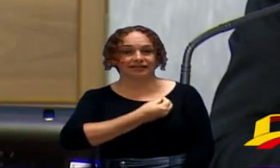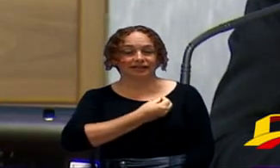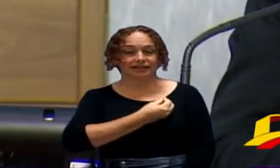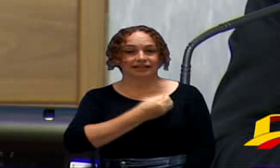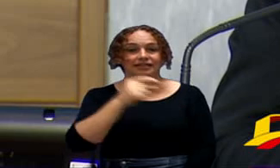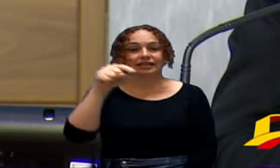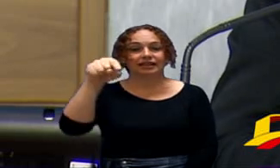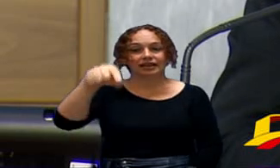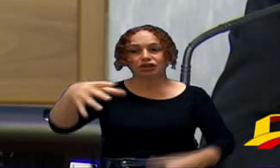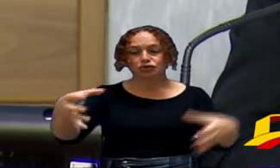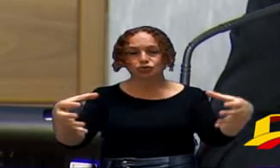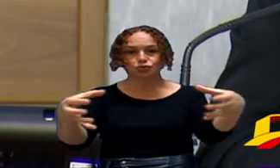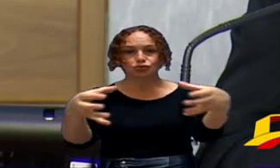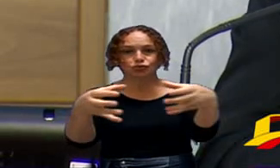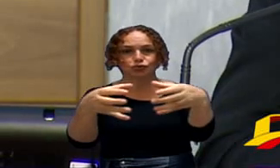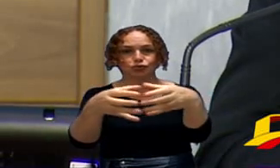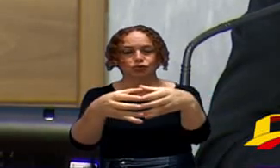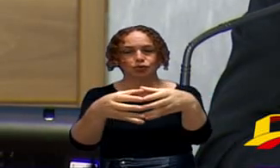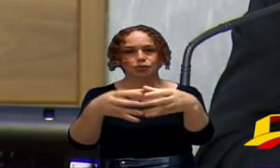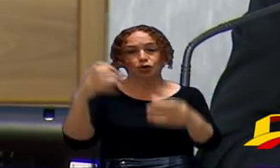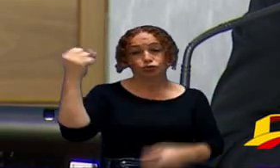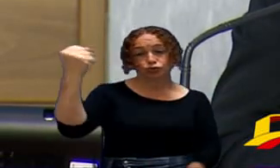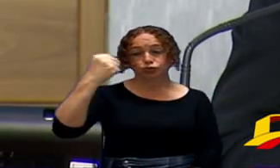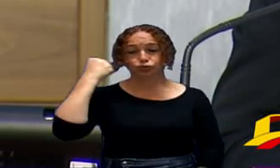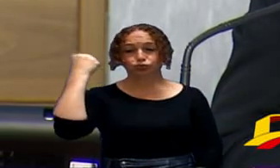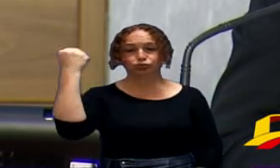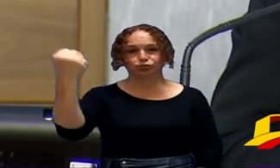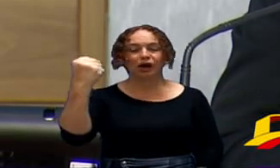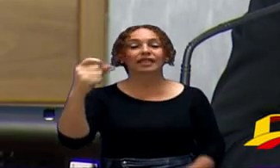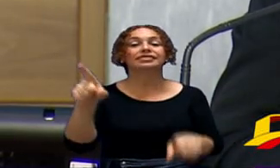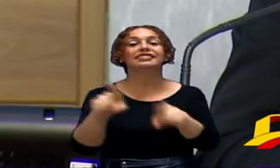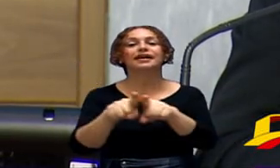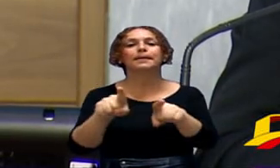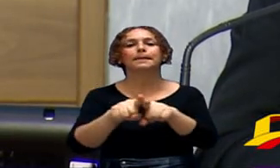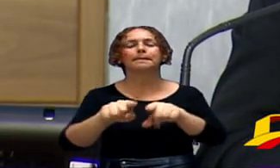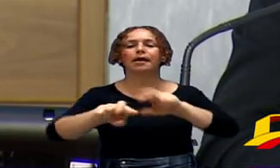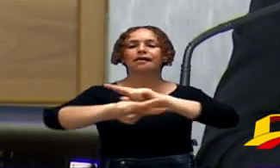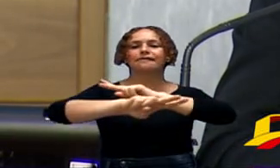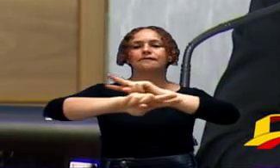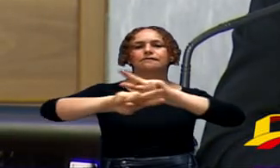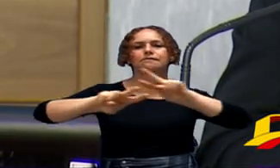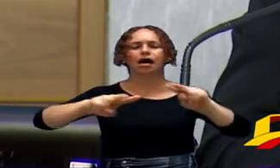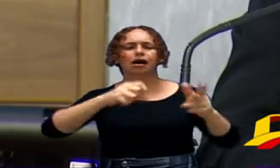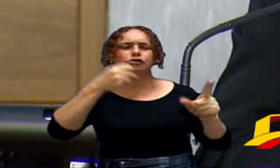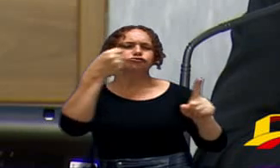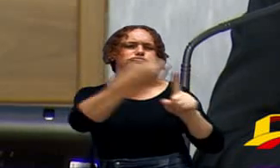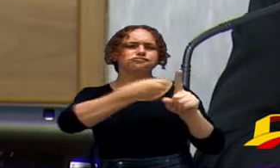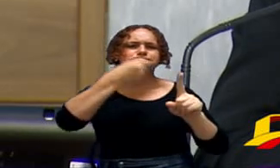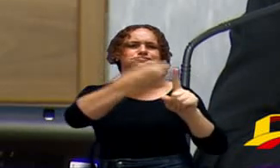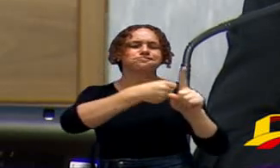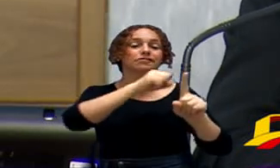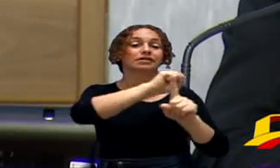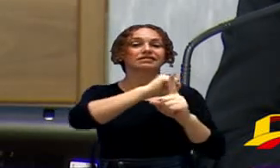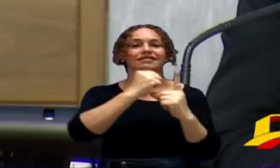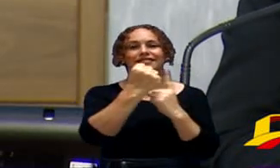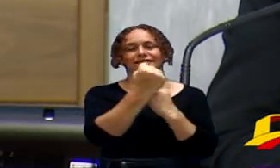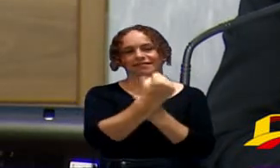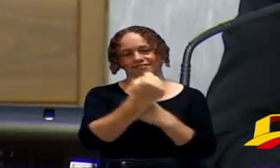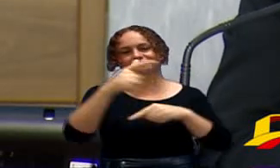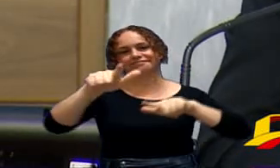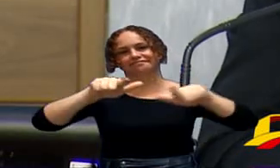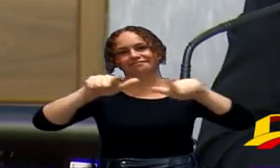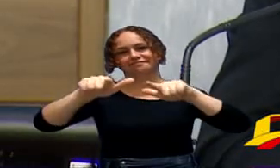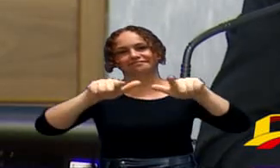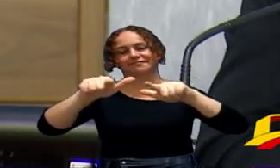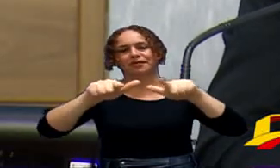independente que aqui está, que, dentre outras tantas lutas sociais, o trabalho social